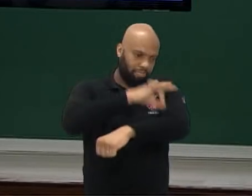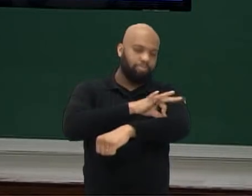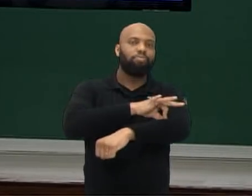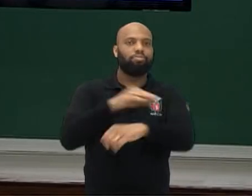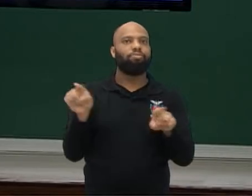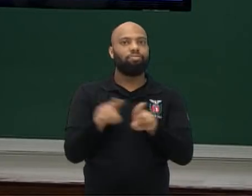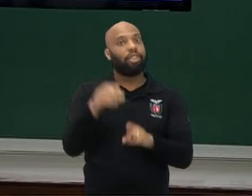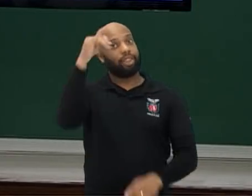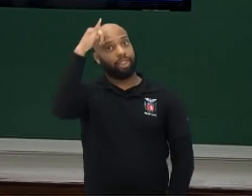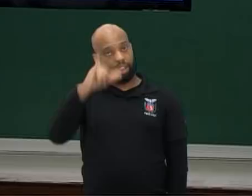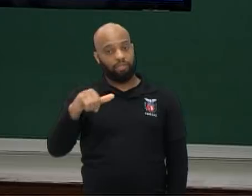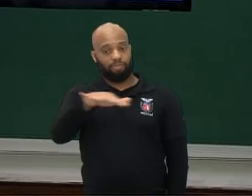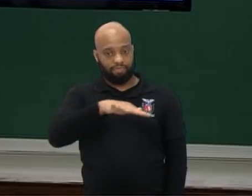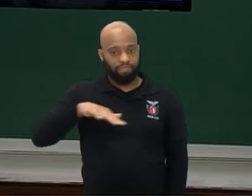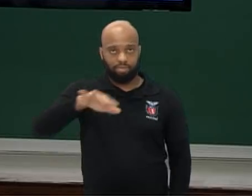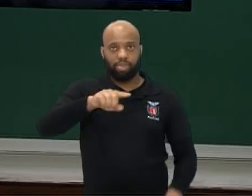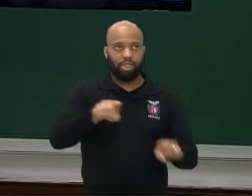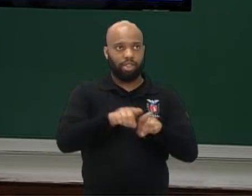evitar locais